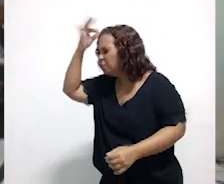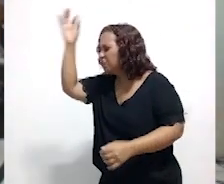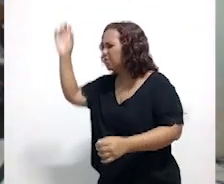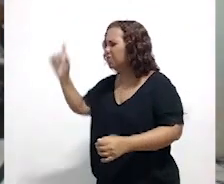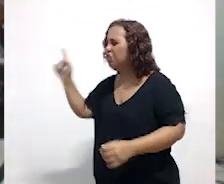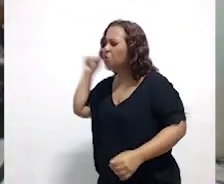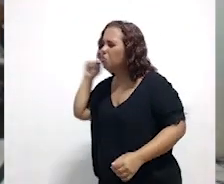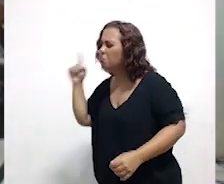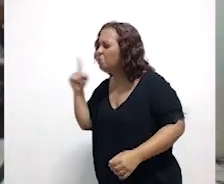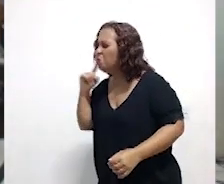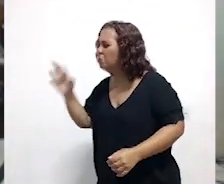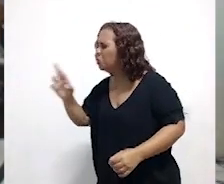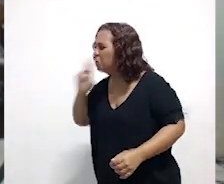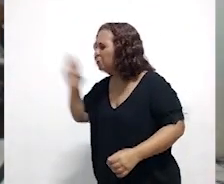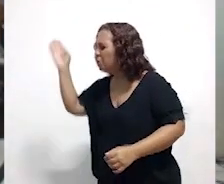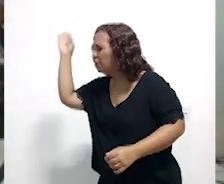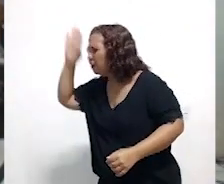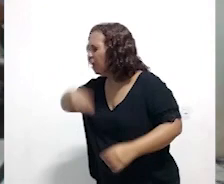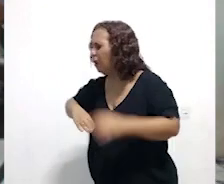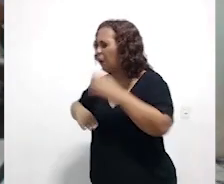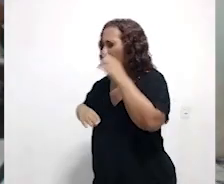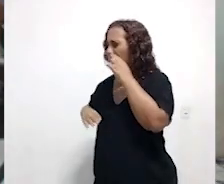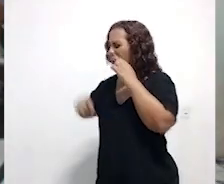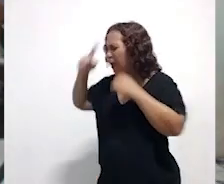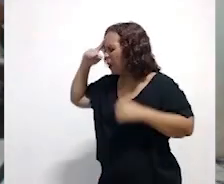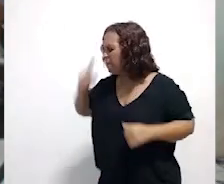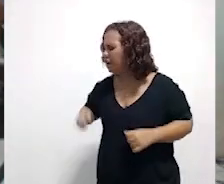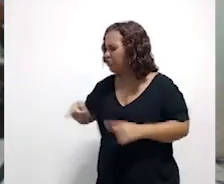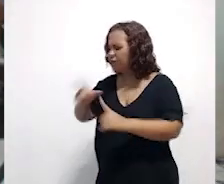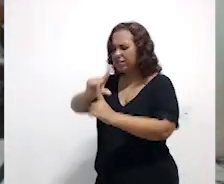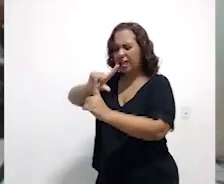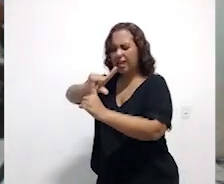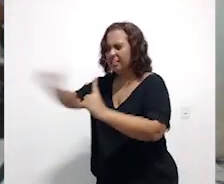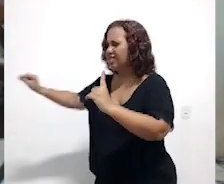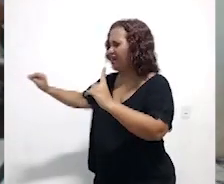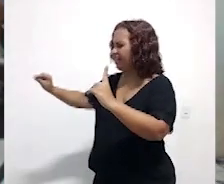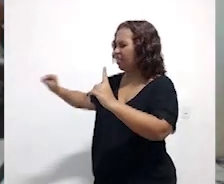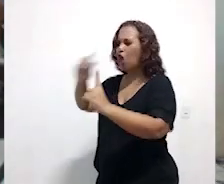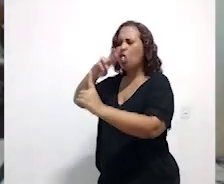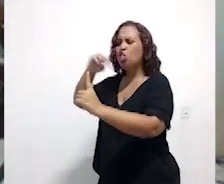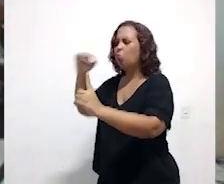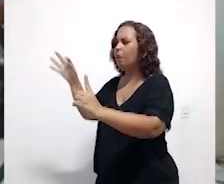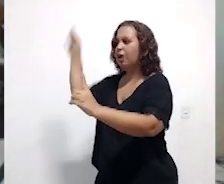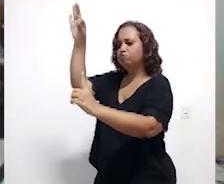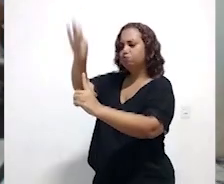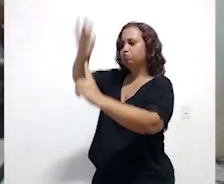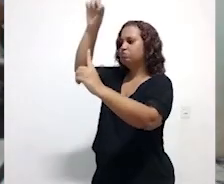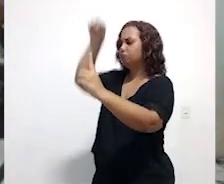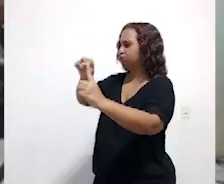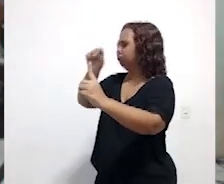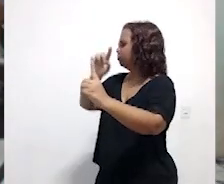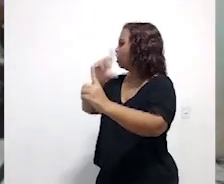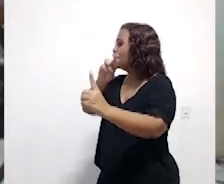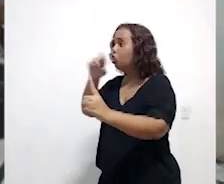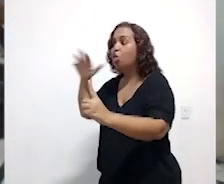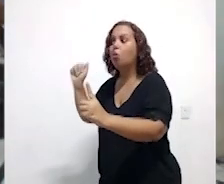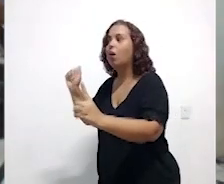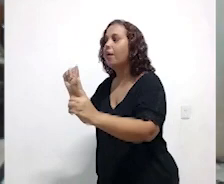eu ordeno que o deixe e nunca mais entre nele. O espírito